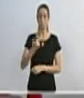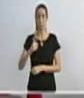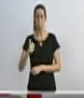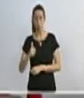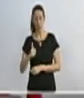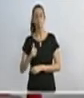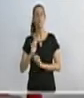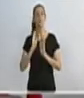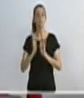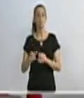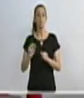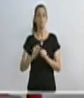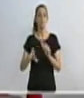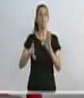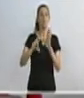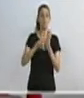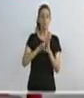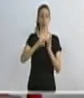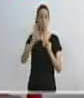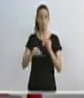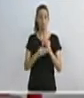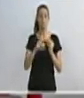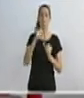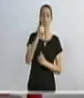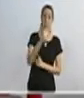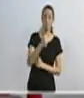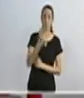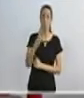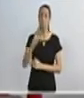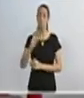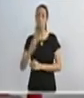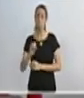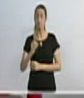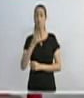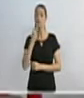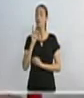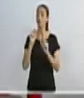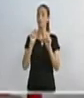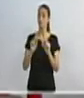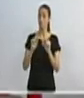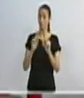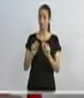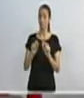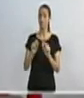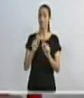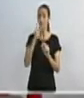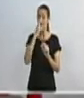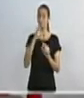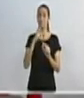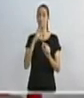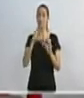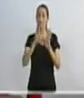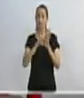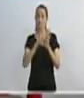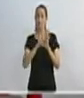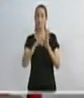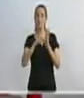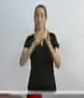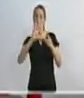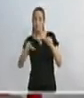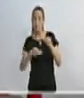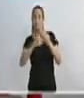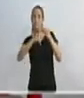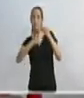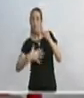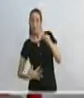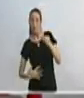Lei Complementar 140, né, que estabeleceu um pouco de atribuições da União, dos